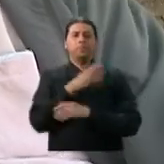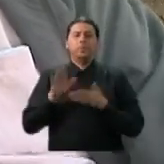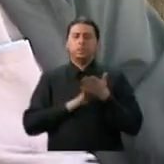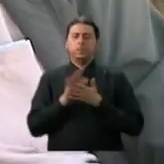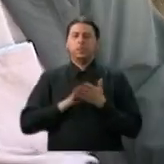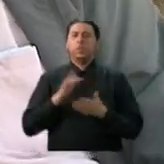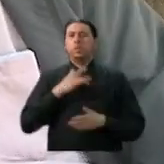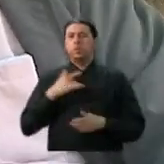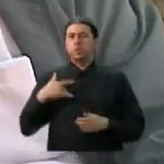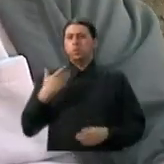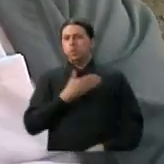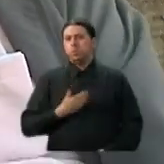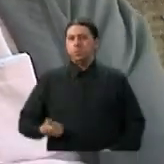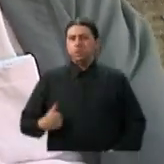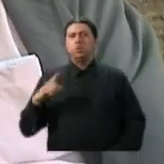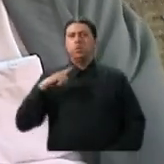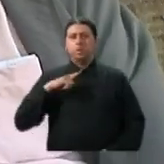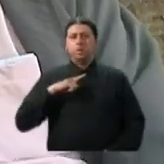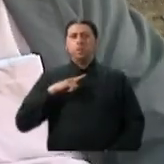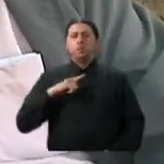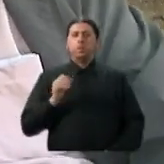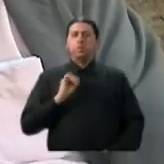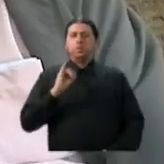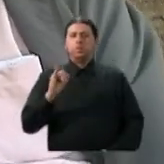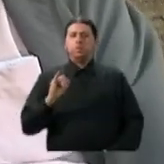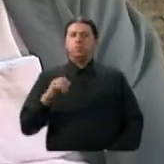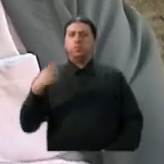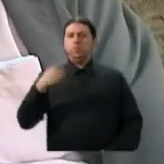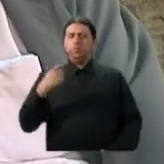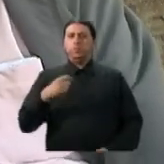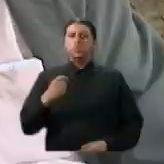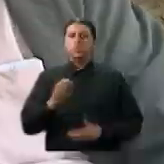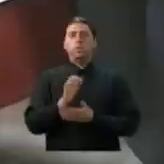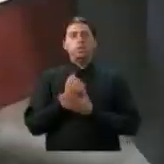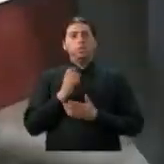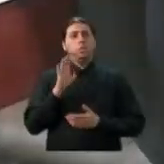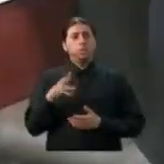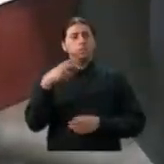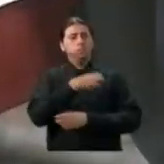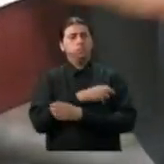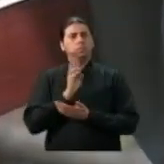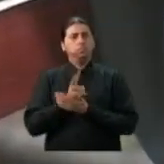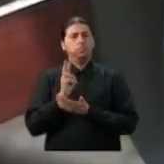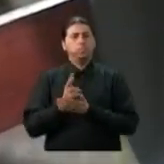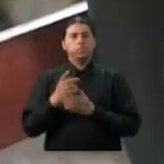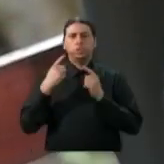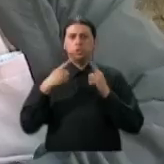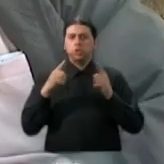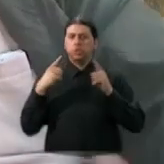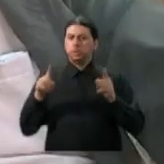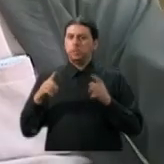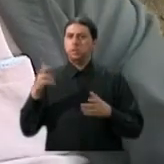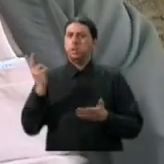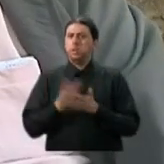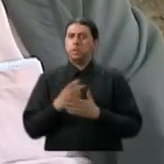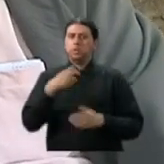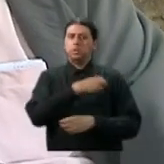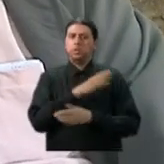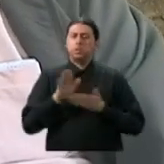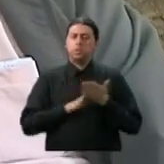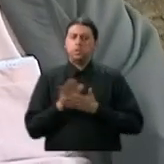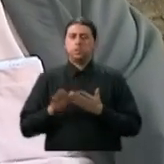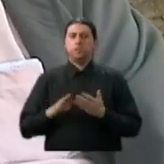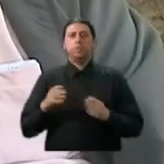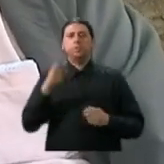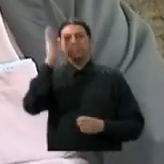é uma atitude que não deve ser defendida de maneira nenhuma, deve ser criticada. Mas se nós compararmos o Brasil com países